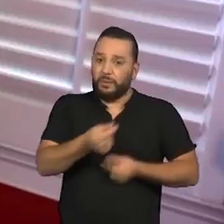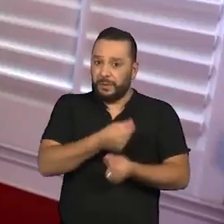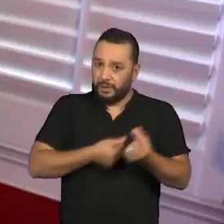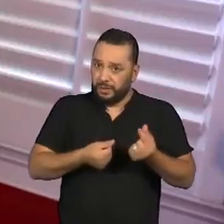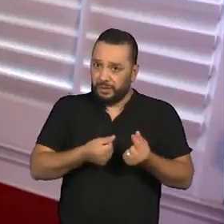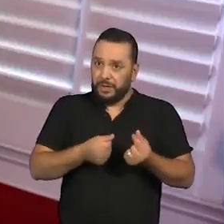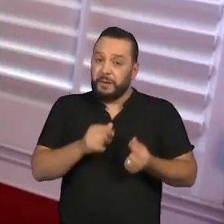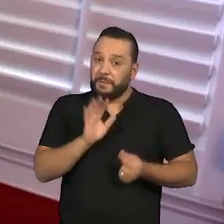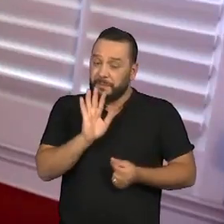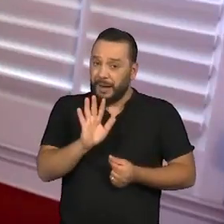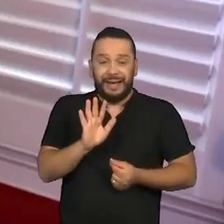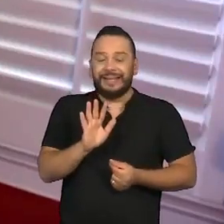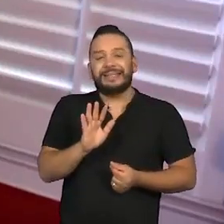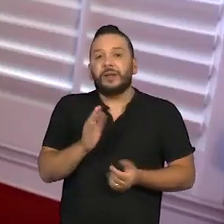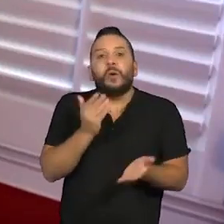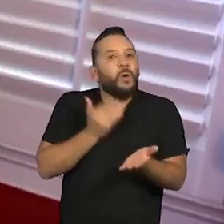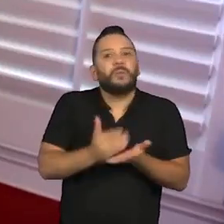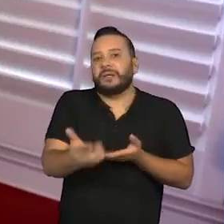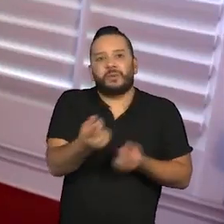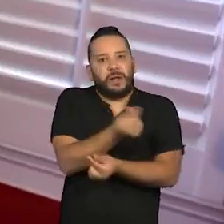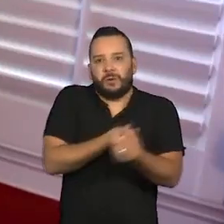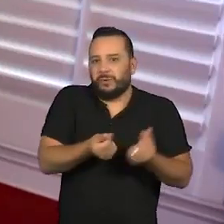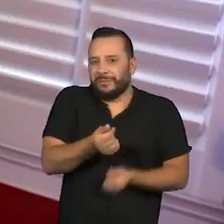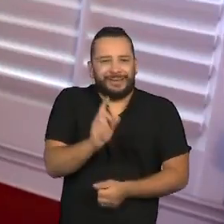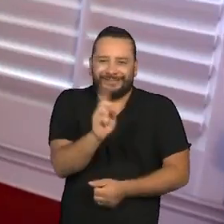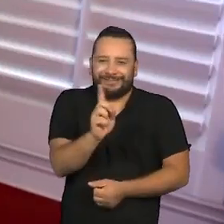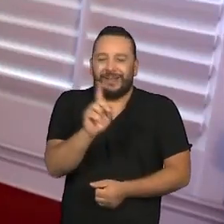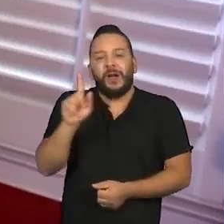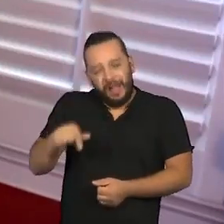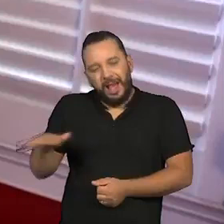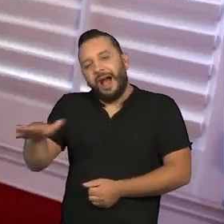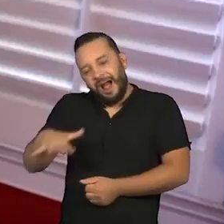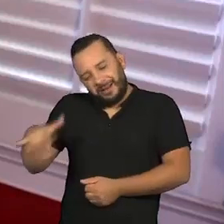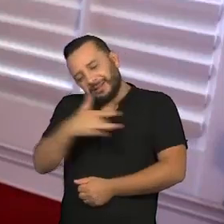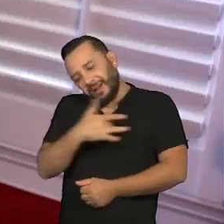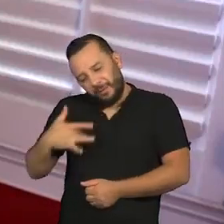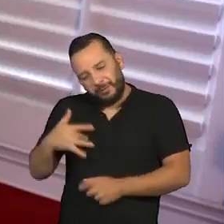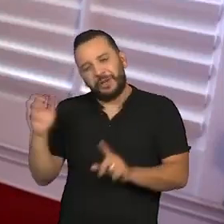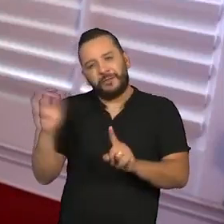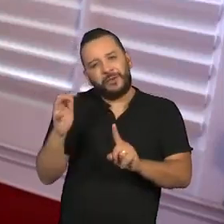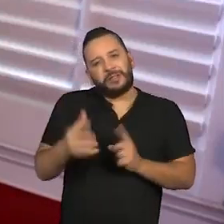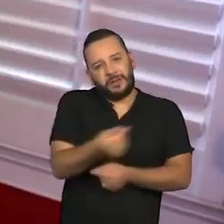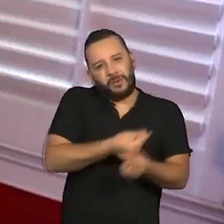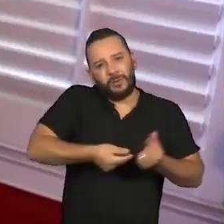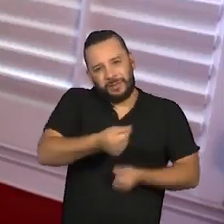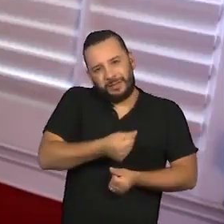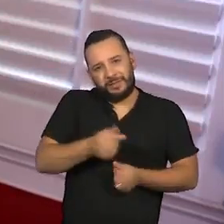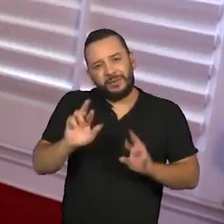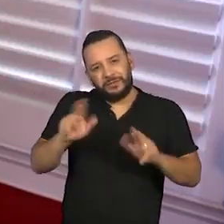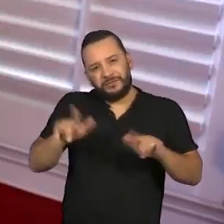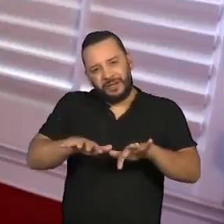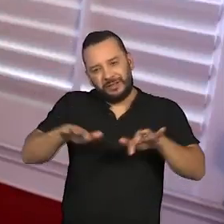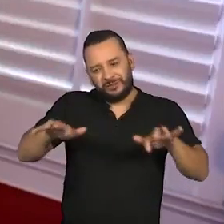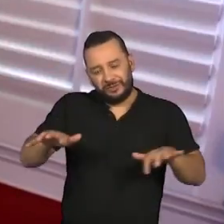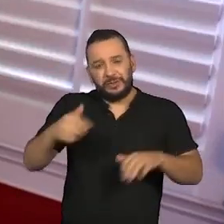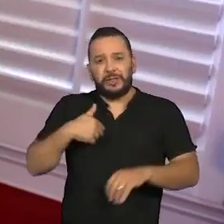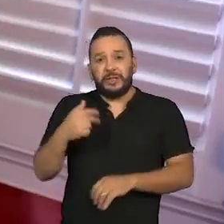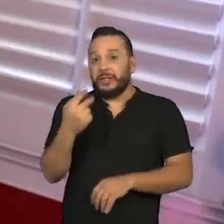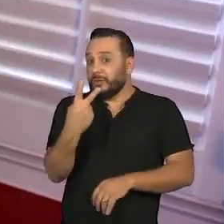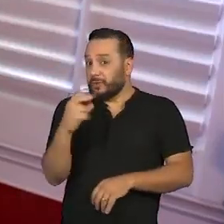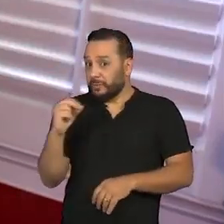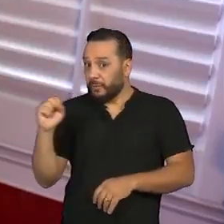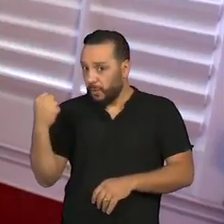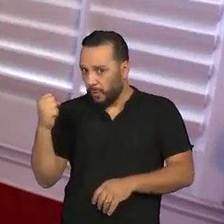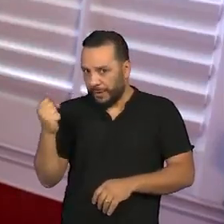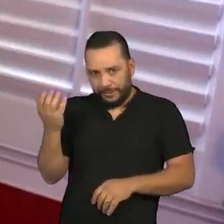não é uma crise na origem econômica, né? Ela é uma crise de saúde pública. Então, a diferença do que aconteceu em 2008,